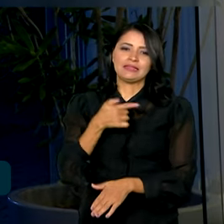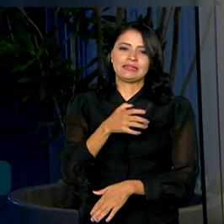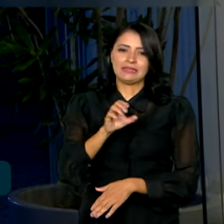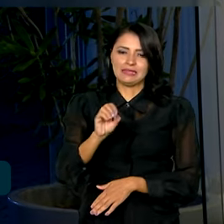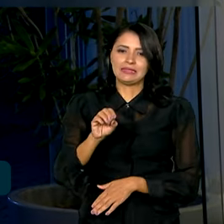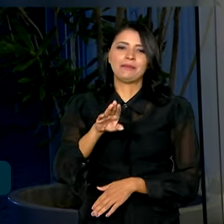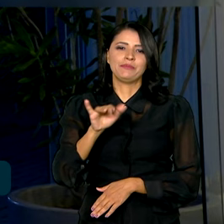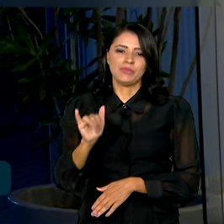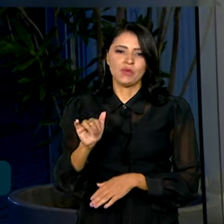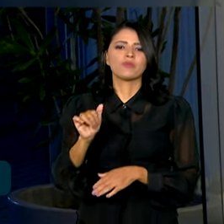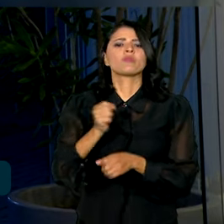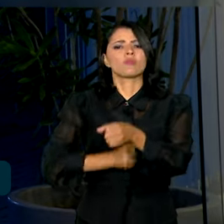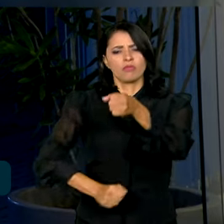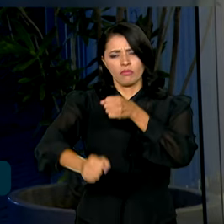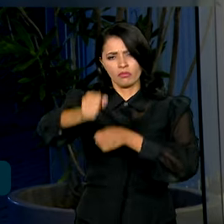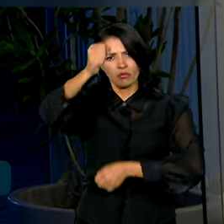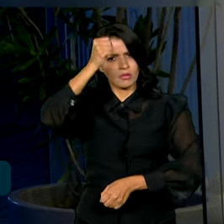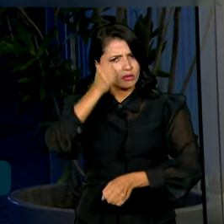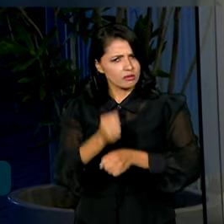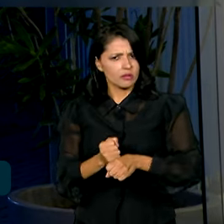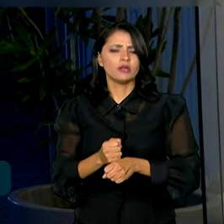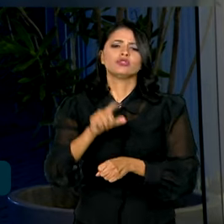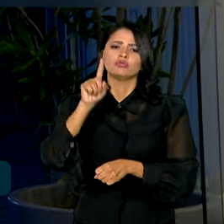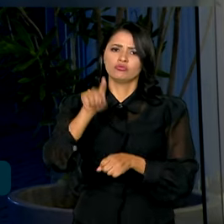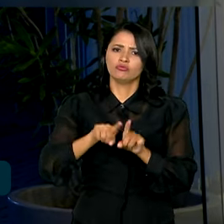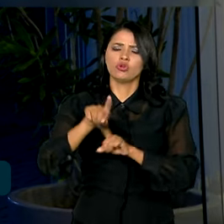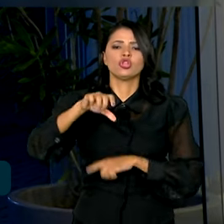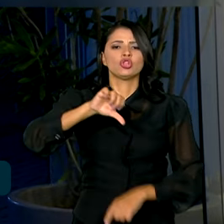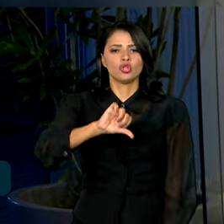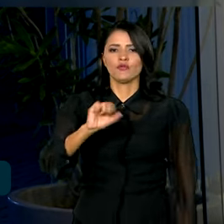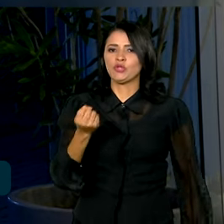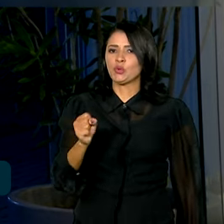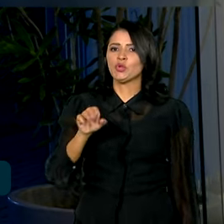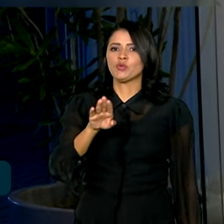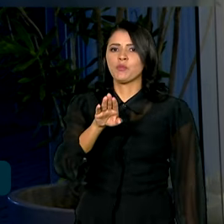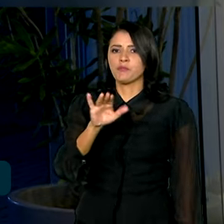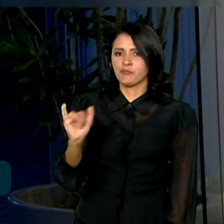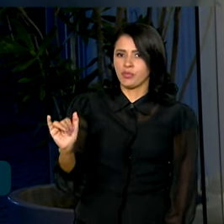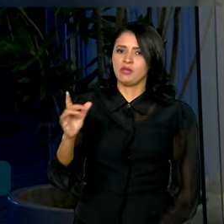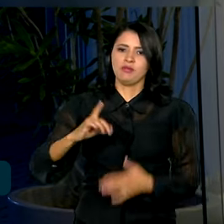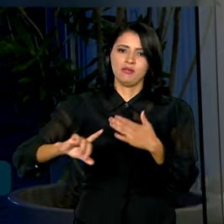dólares. E no ano passado, esse recorde foi de 98 bilhões de dólares, Gabi.